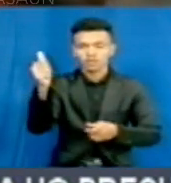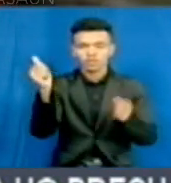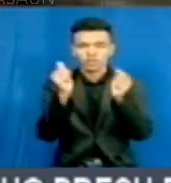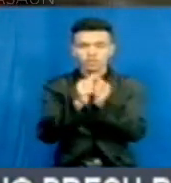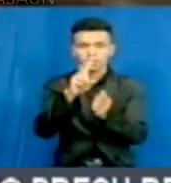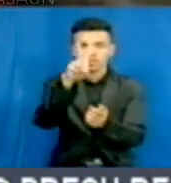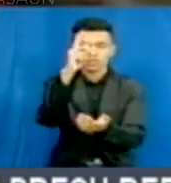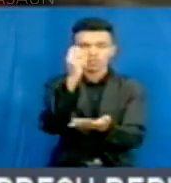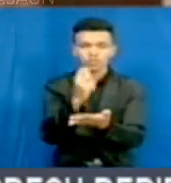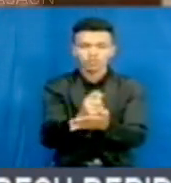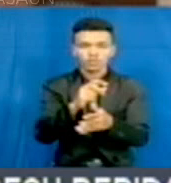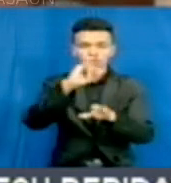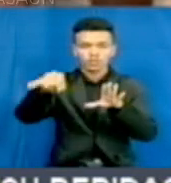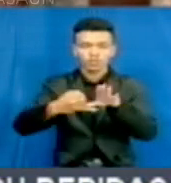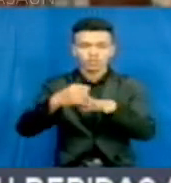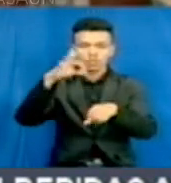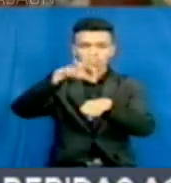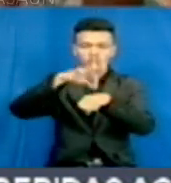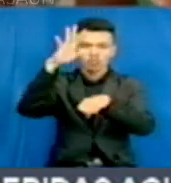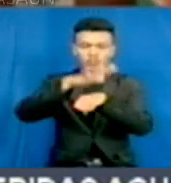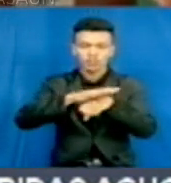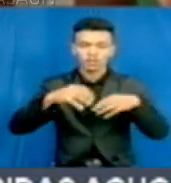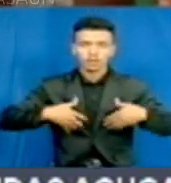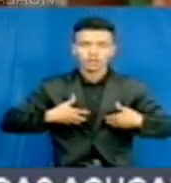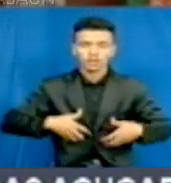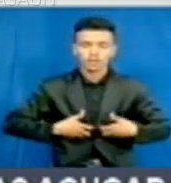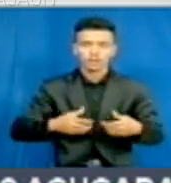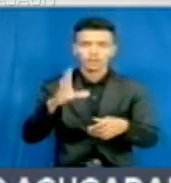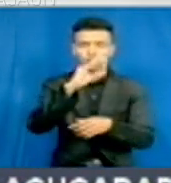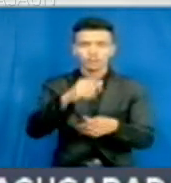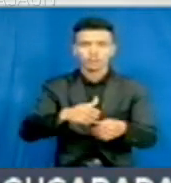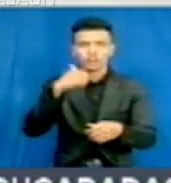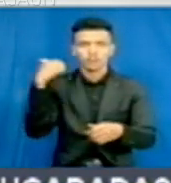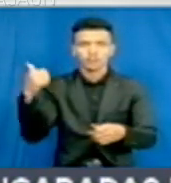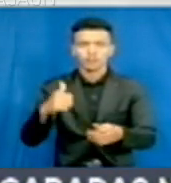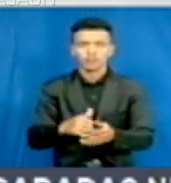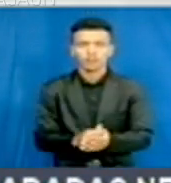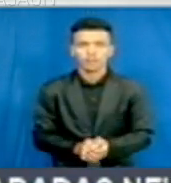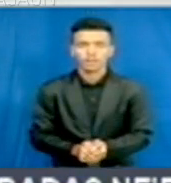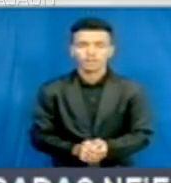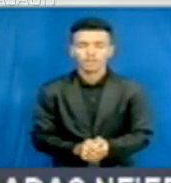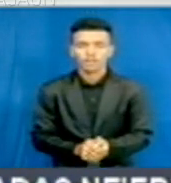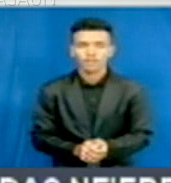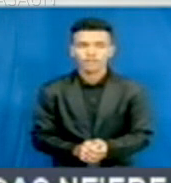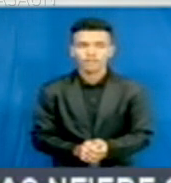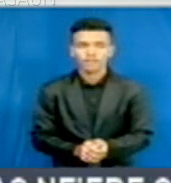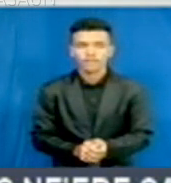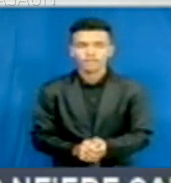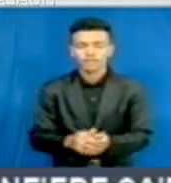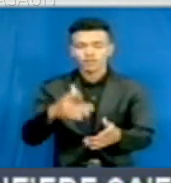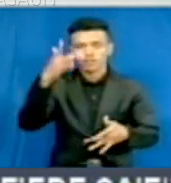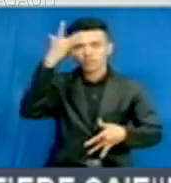Ruaresen, inclui dengue, e sim, Qatar, diabetes não mora ser seluco. A mi bolo de top that this is